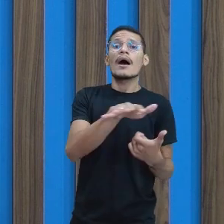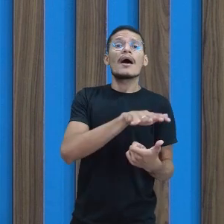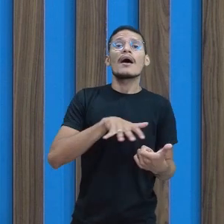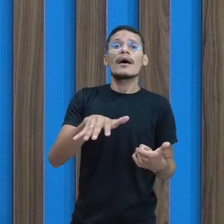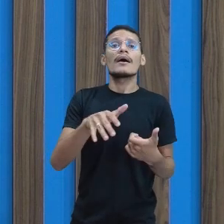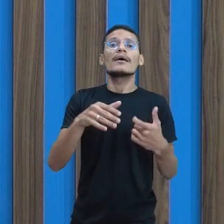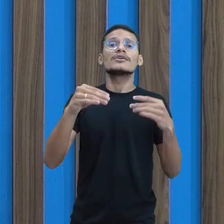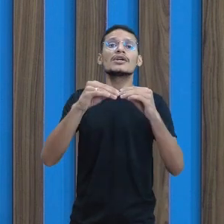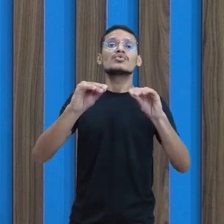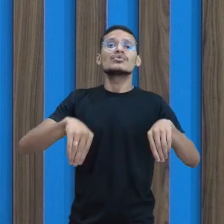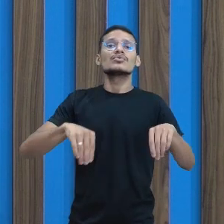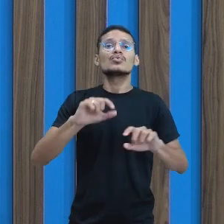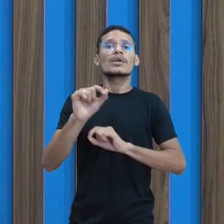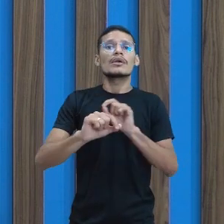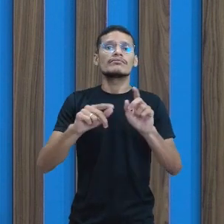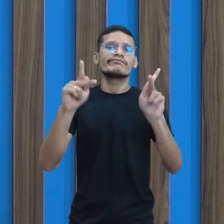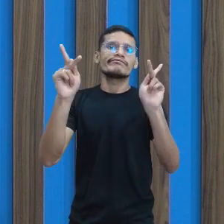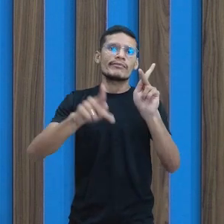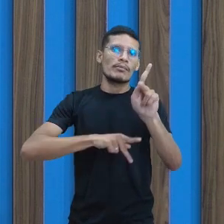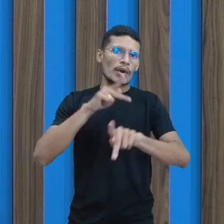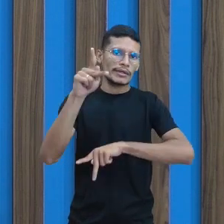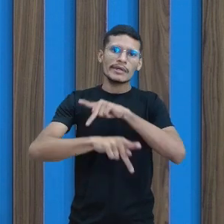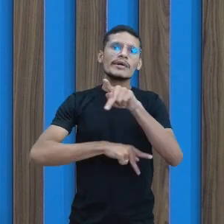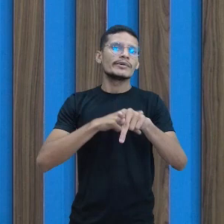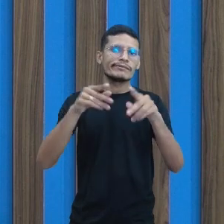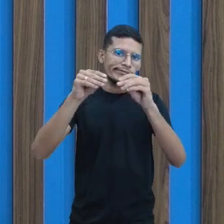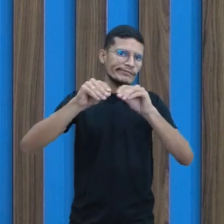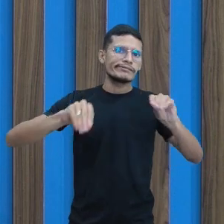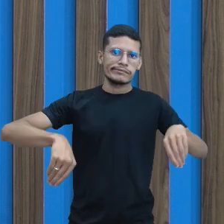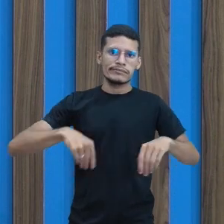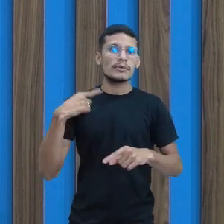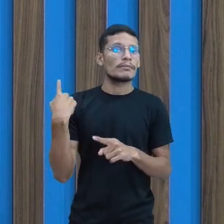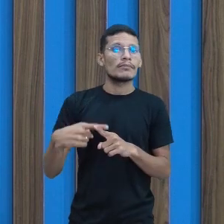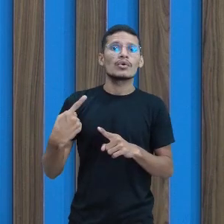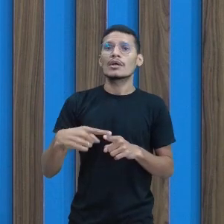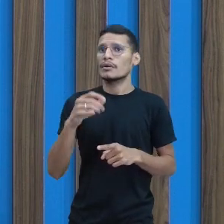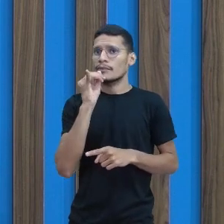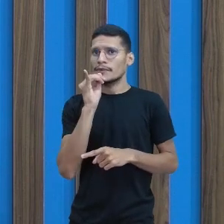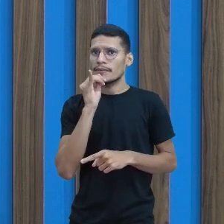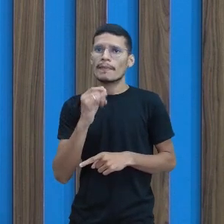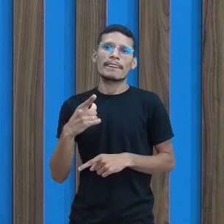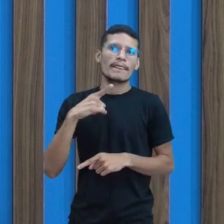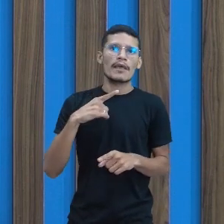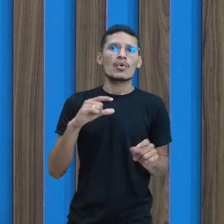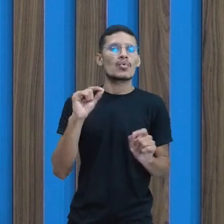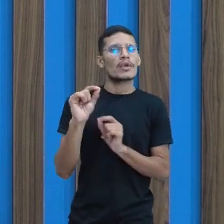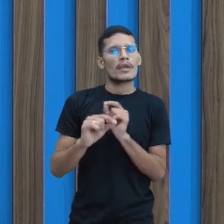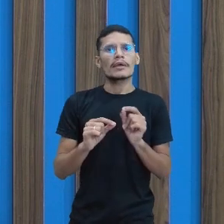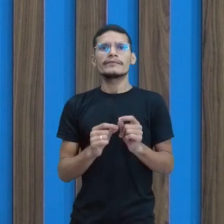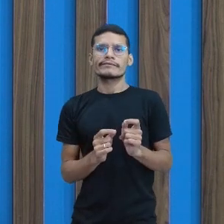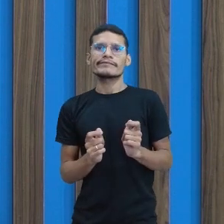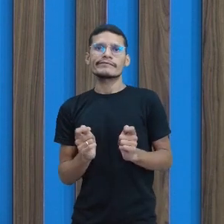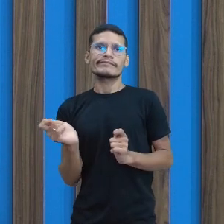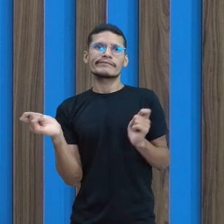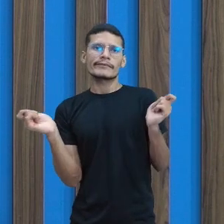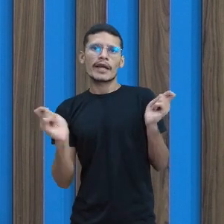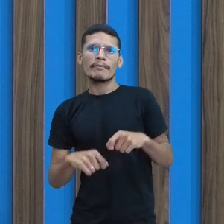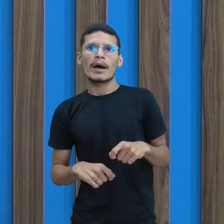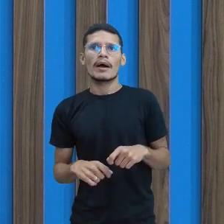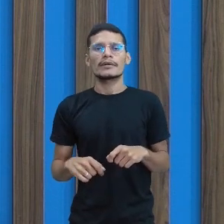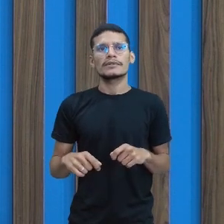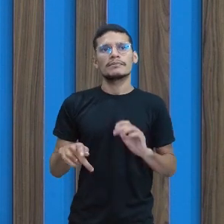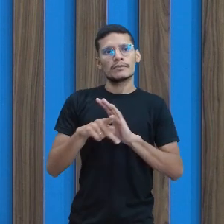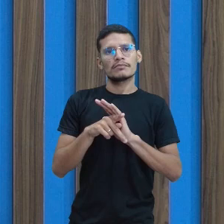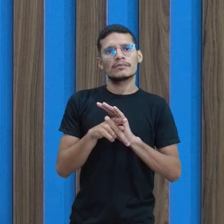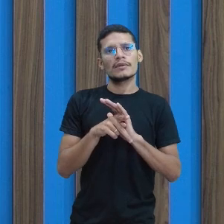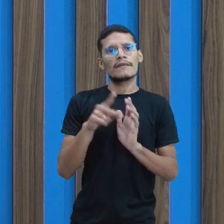se prejudicando é a população, né? População, porque fica sujeita, né, a toda a violência